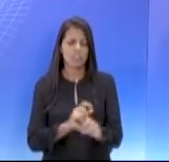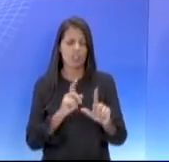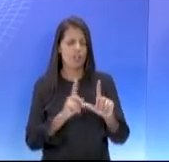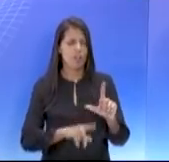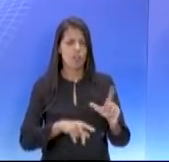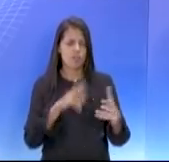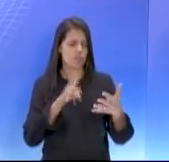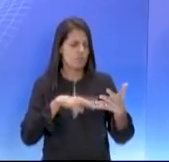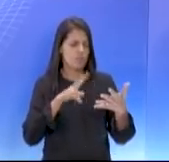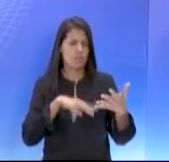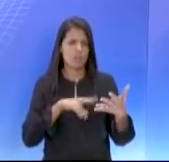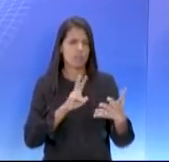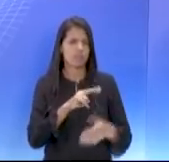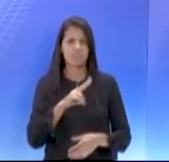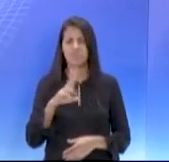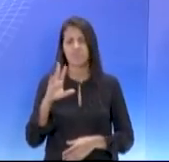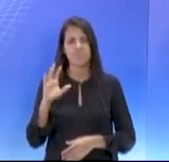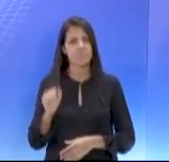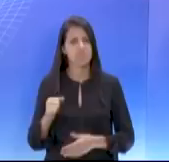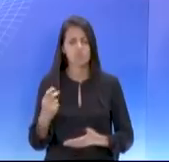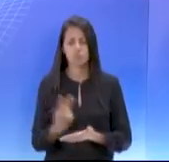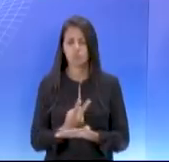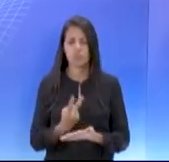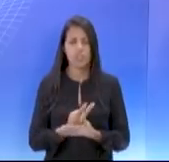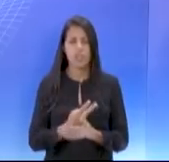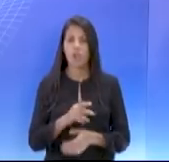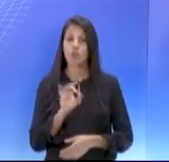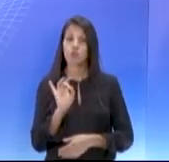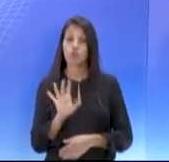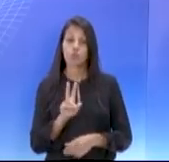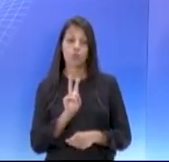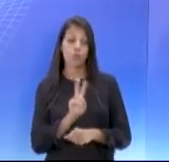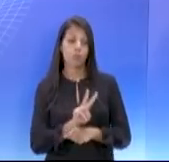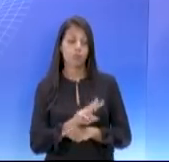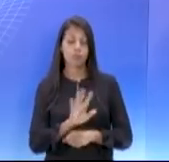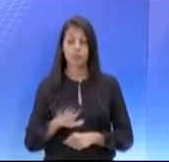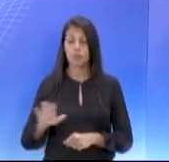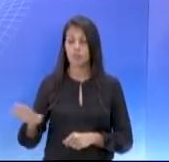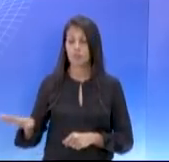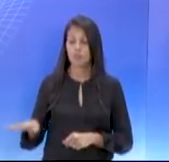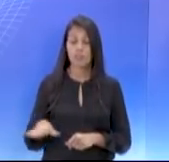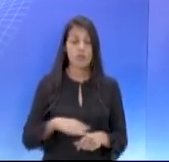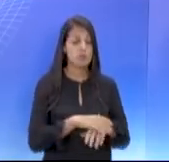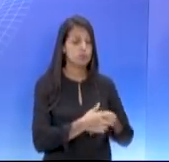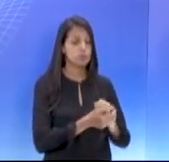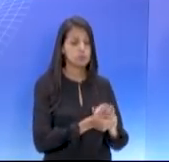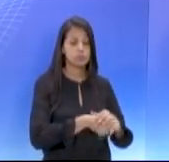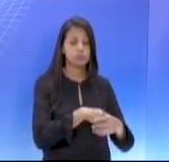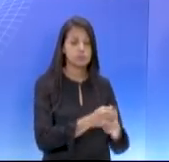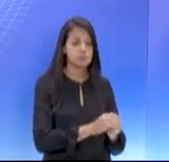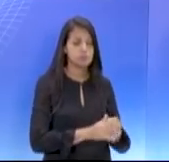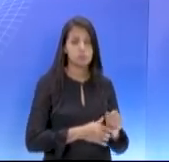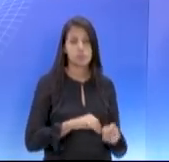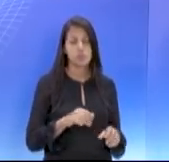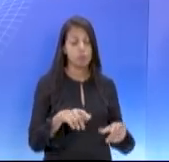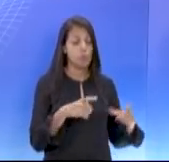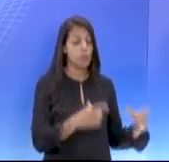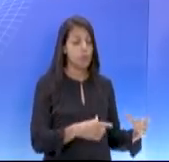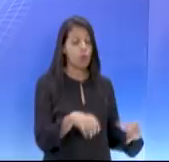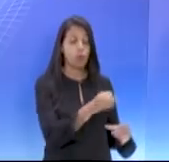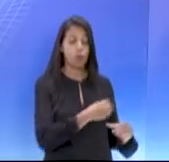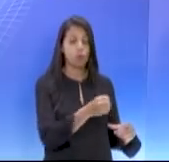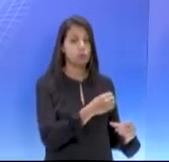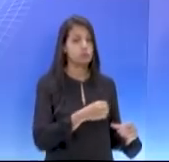escravizado da novela, né? Porque escravo, ele só toma conta das crianças ou ela está